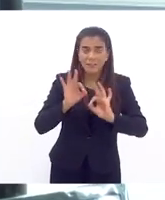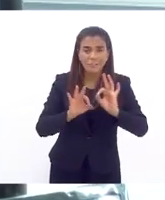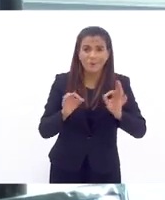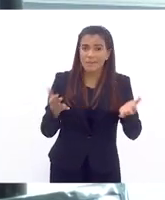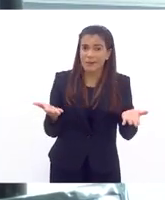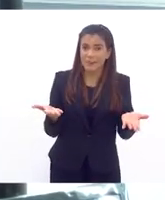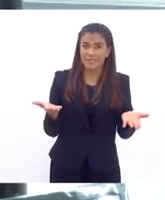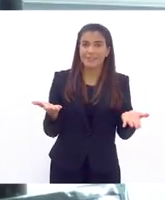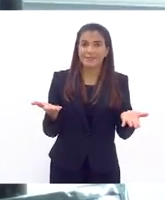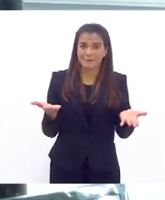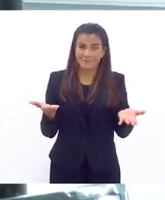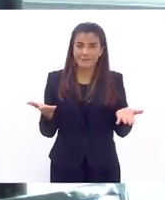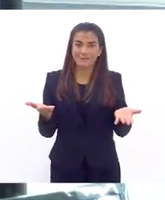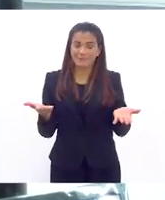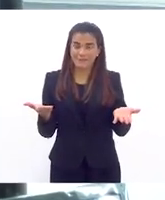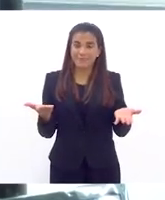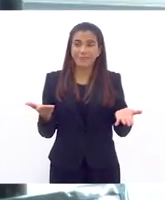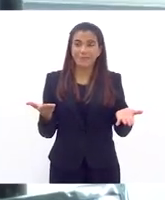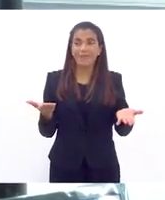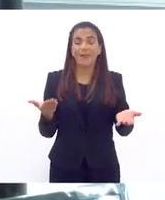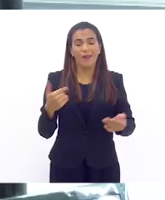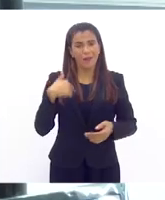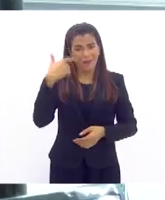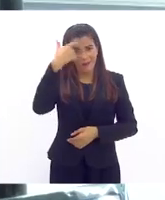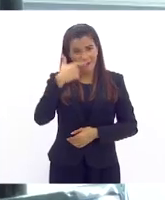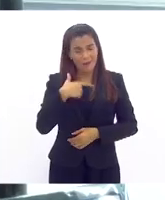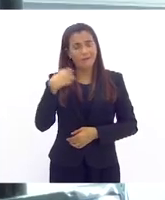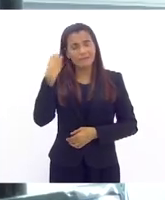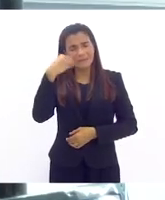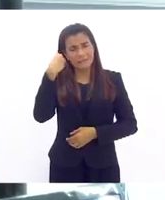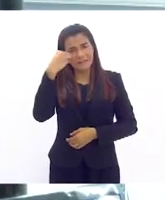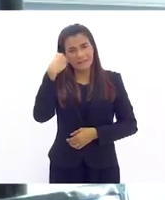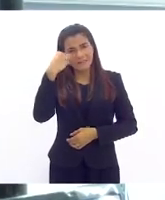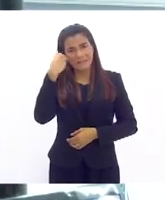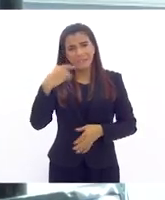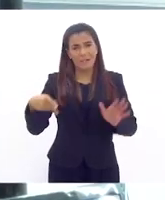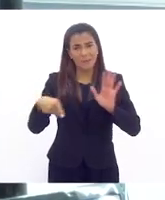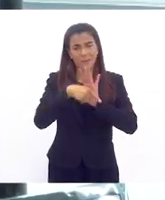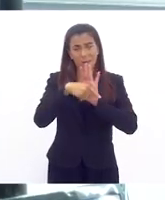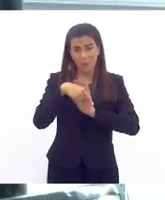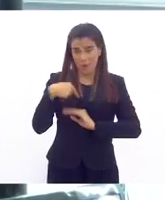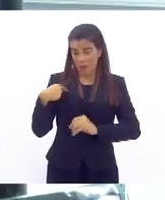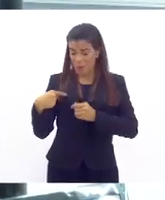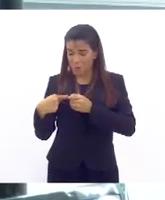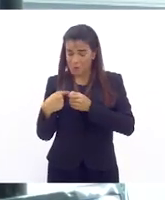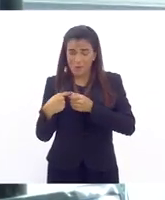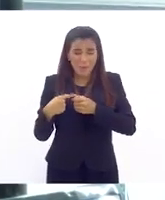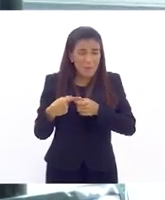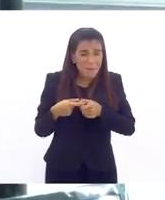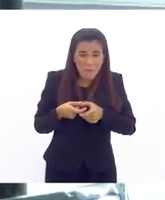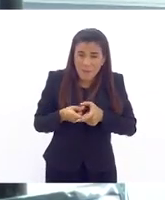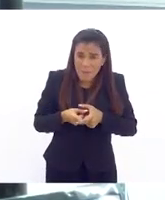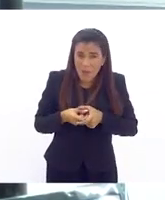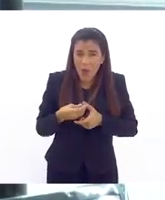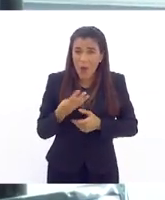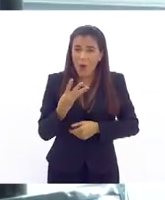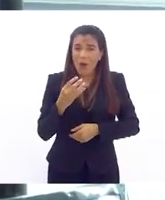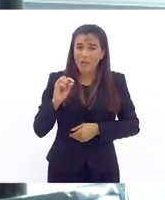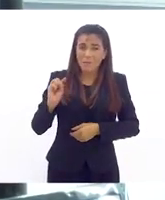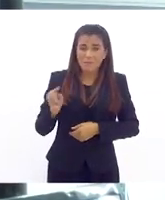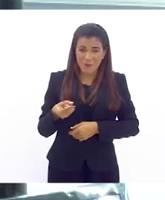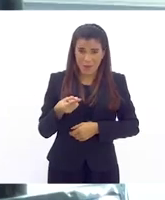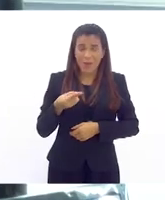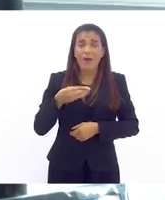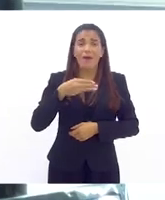recurso né eu tenho isso como experiência própria eu sou do município muito pequeno 40 mil habitantes